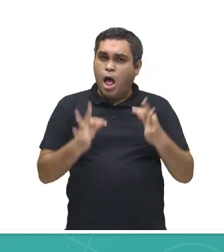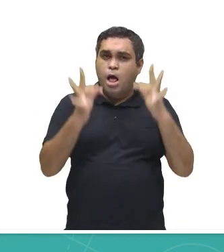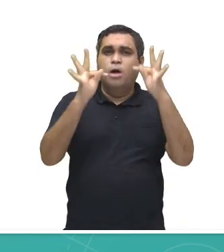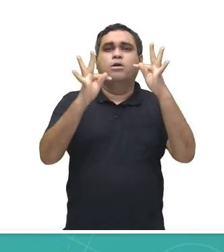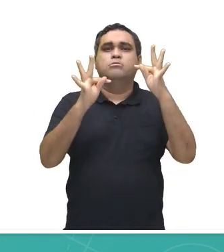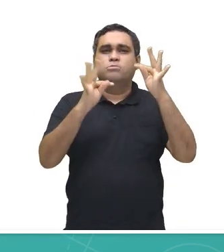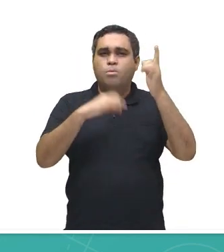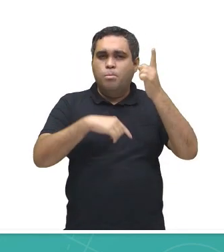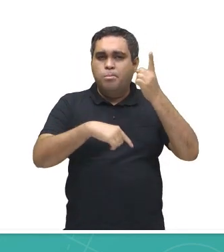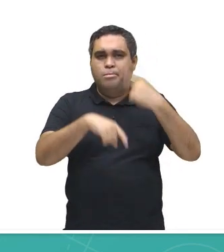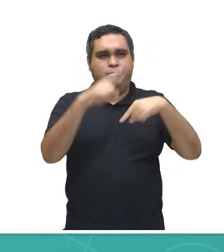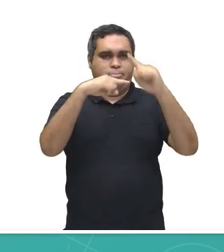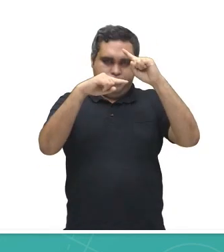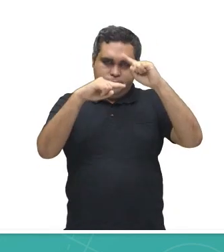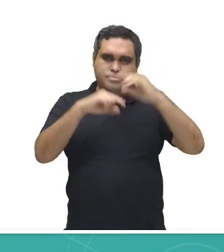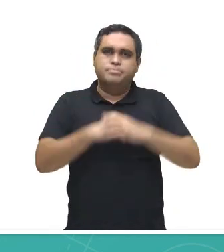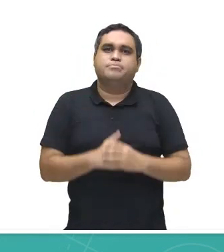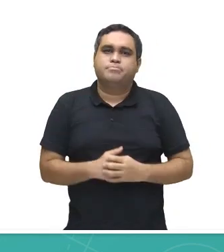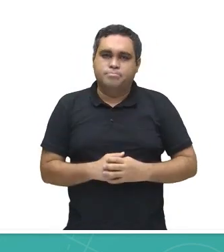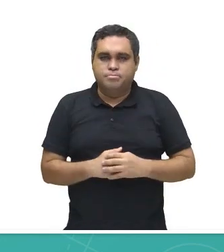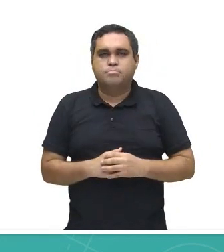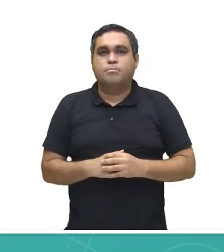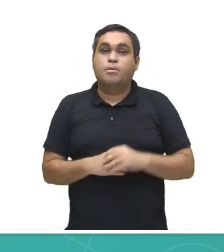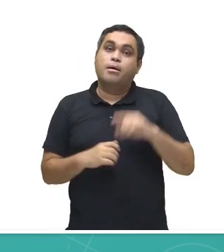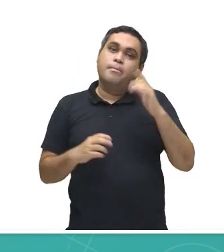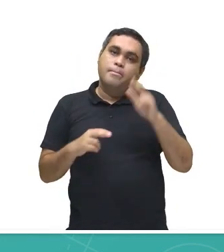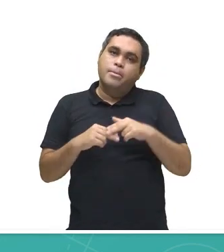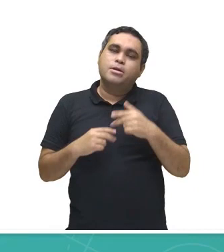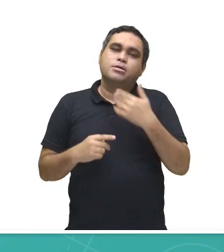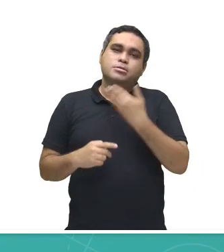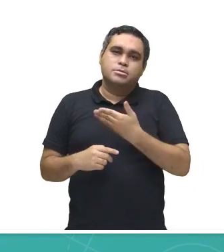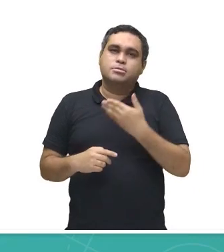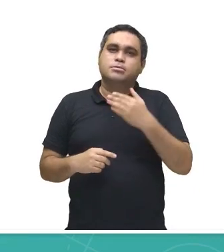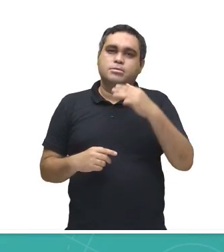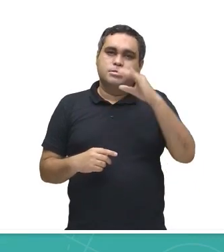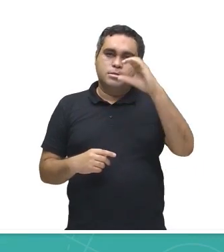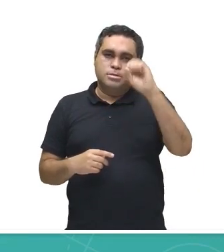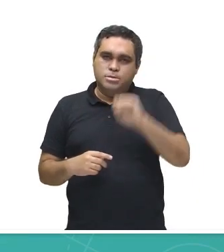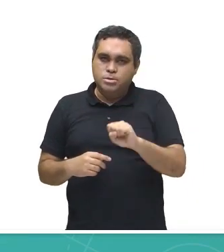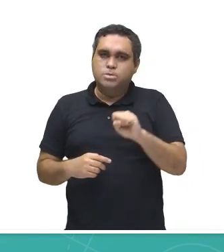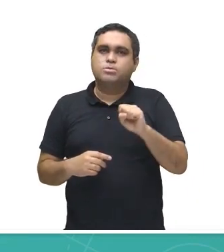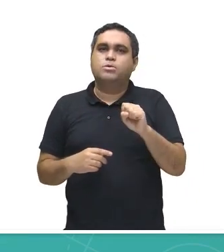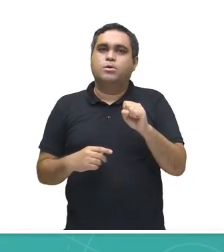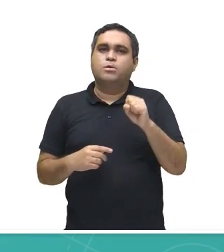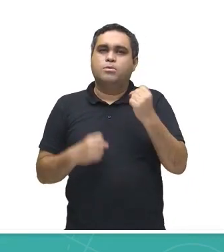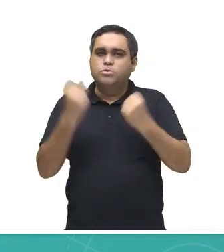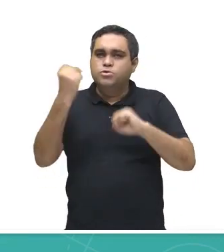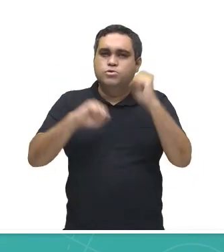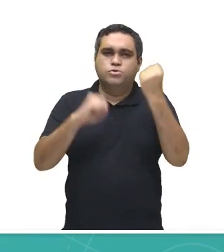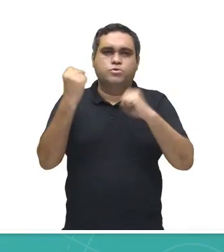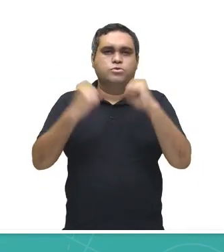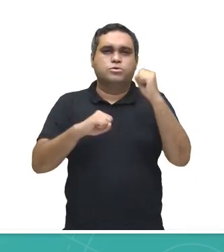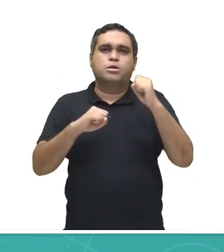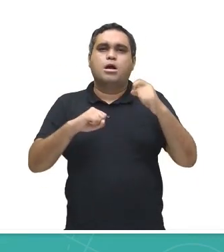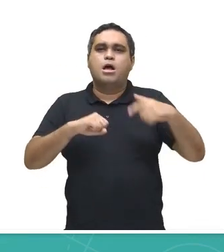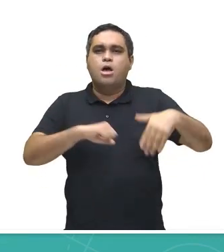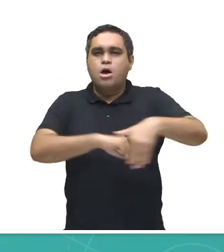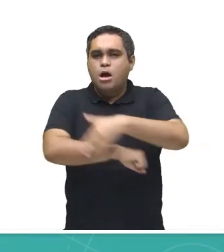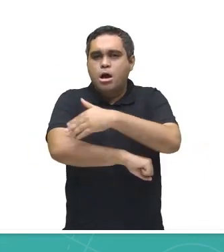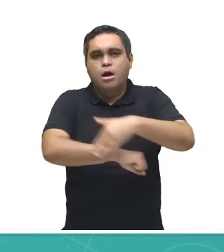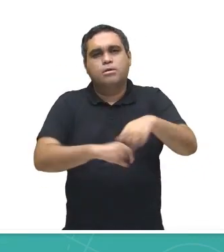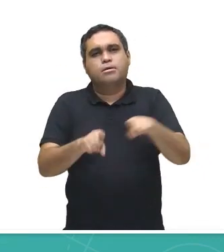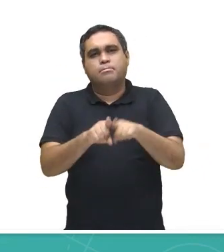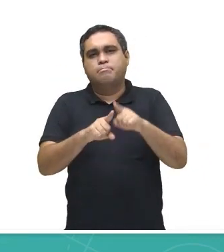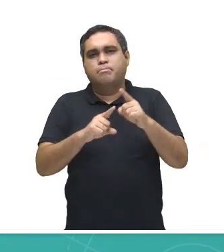muito desenvolvida aí a região Centro-Sul por conta desse desenvolvimento industrial, urbano, que acabou